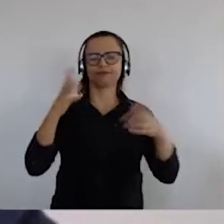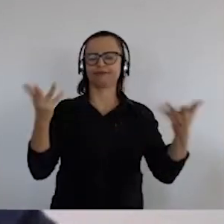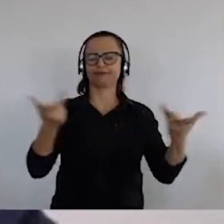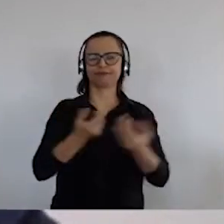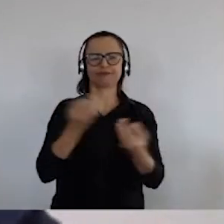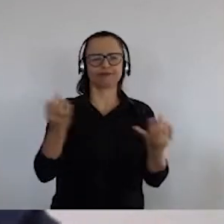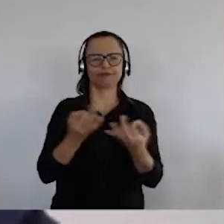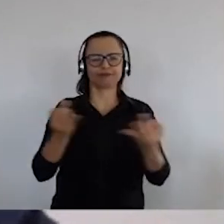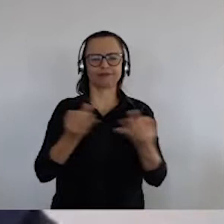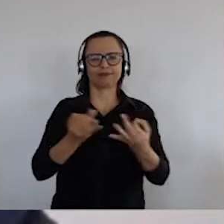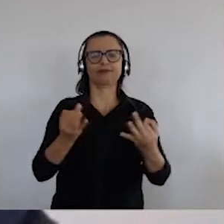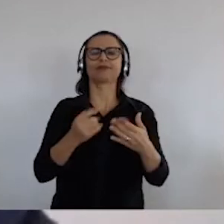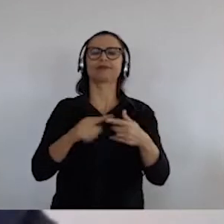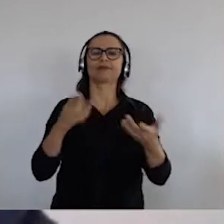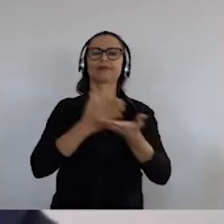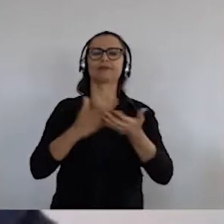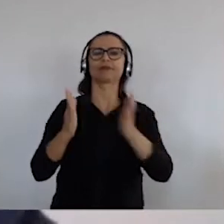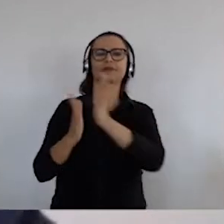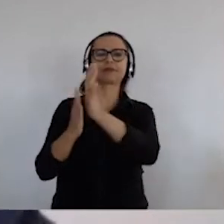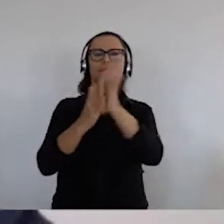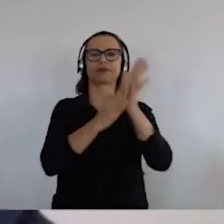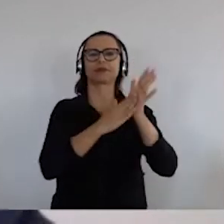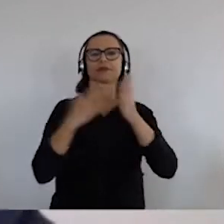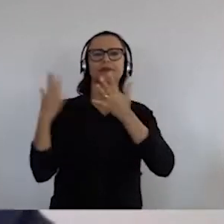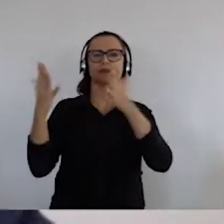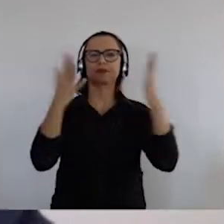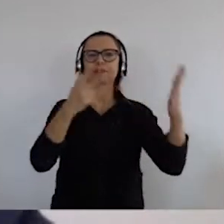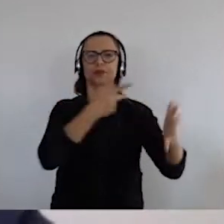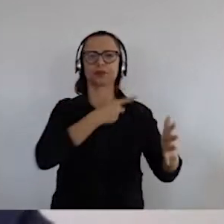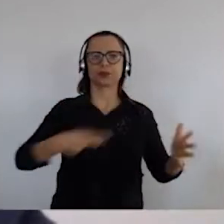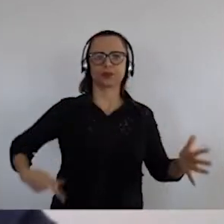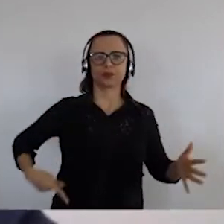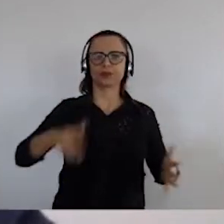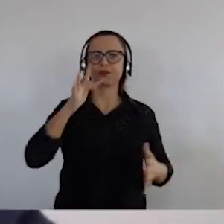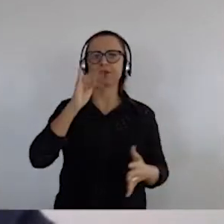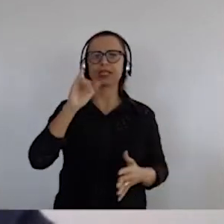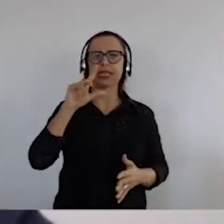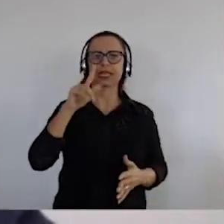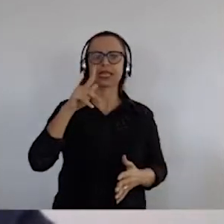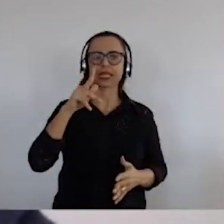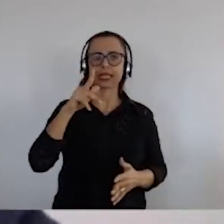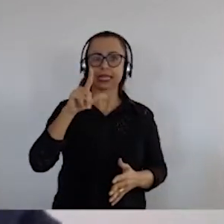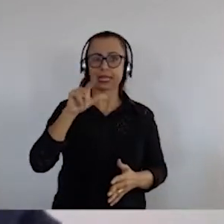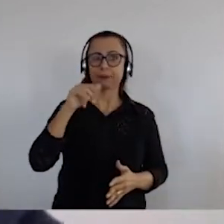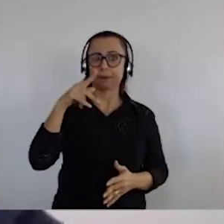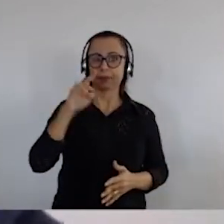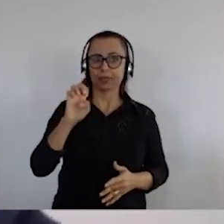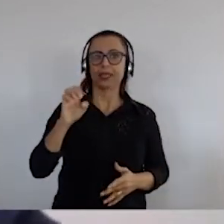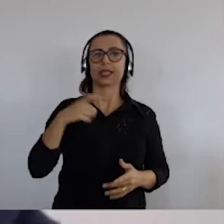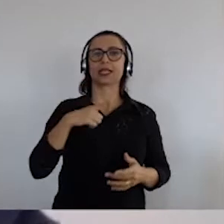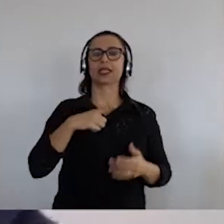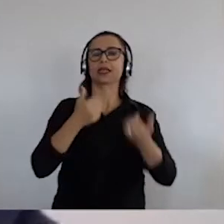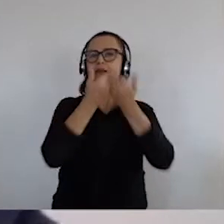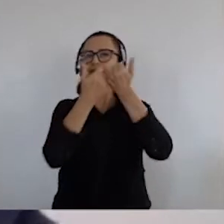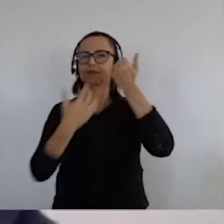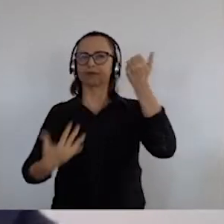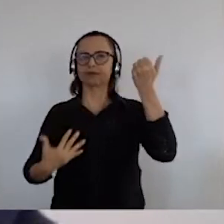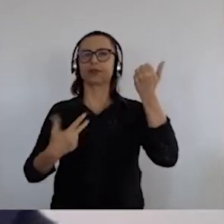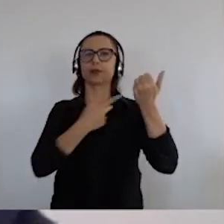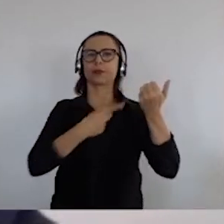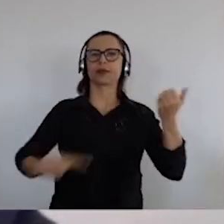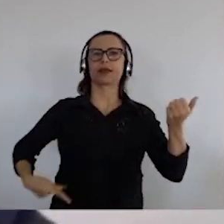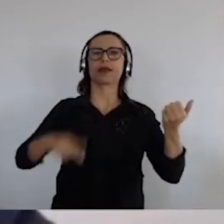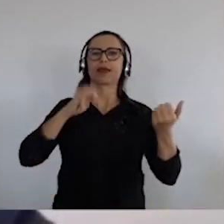este evento e, desde logo, parabenizar o presidente Felipe Santa Cruz, a sua diretoria, o nosso presidente da ESA,